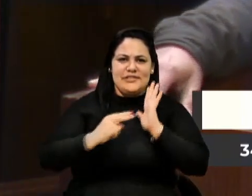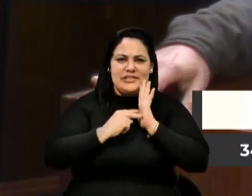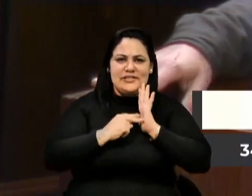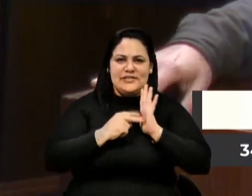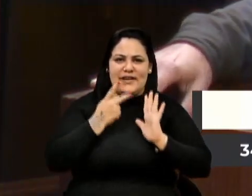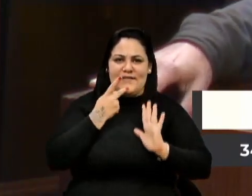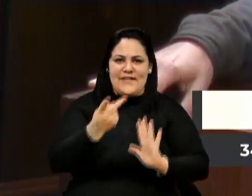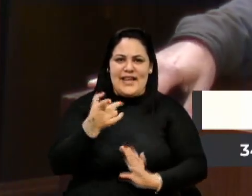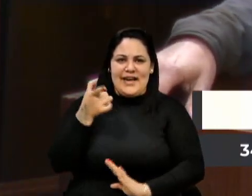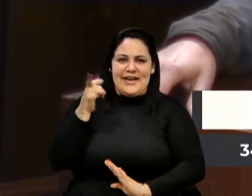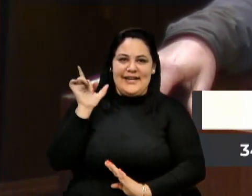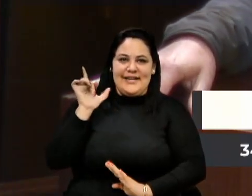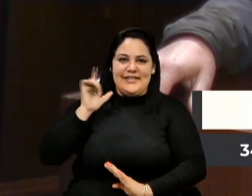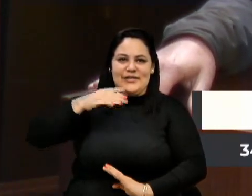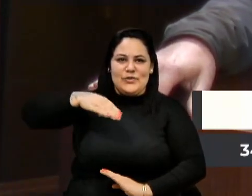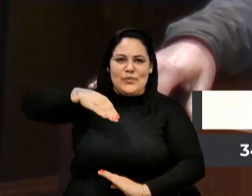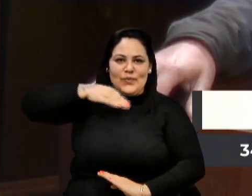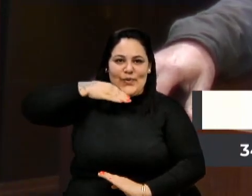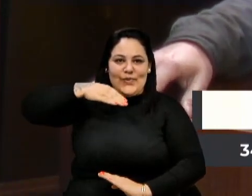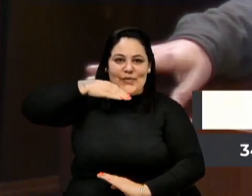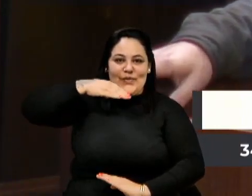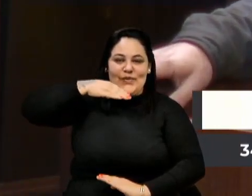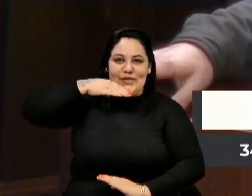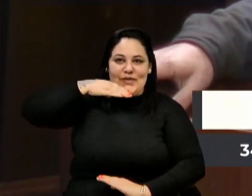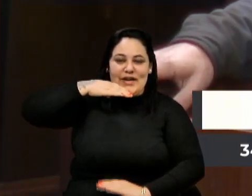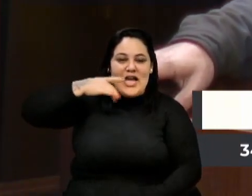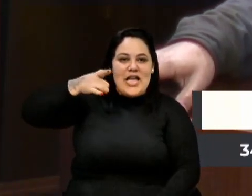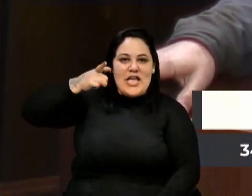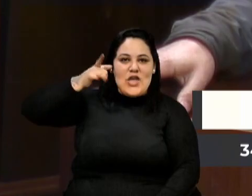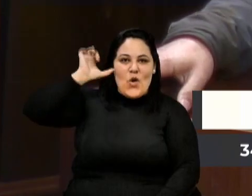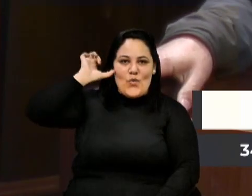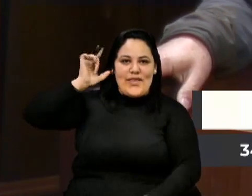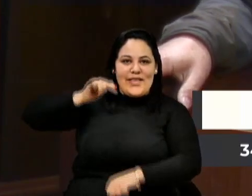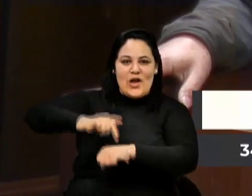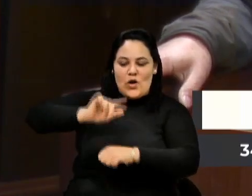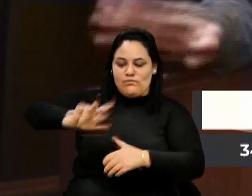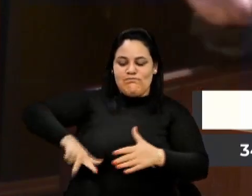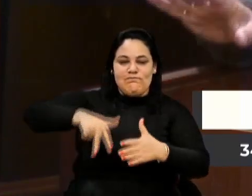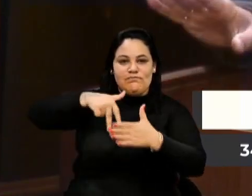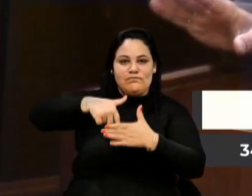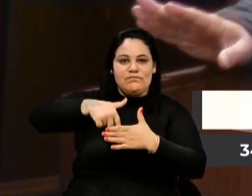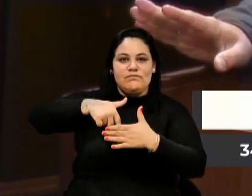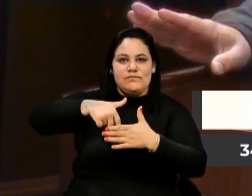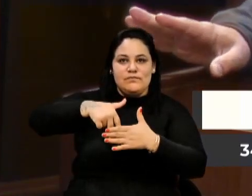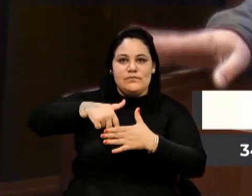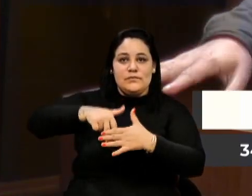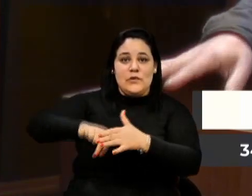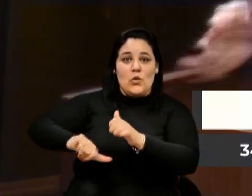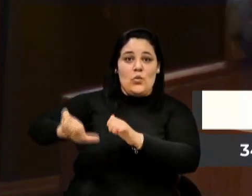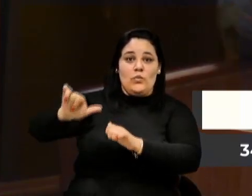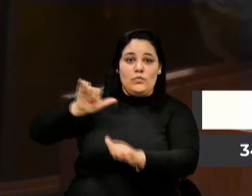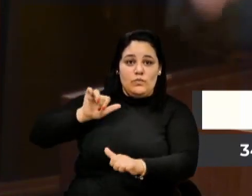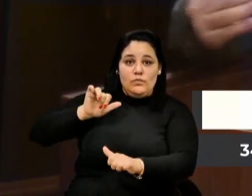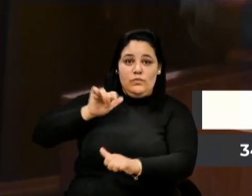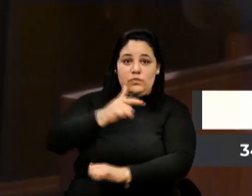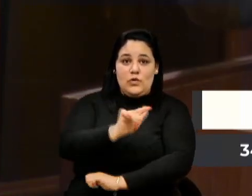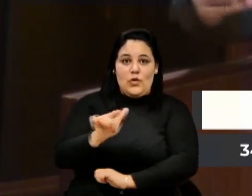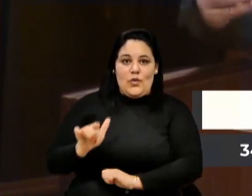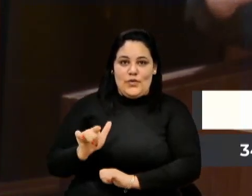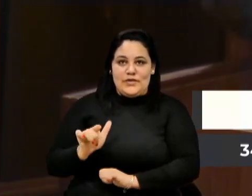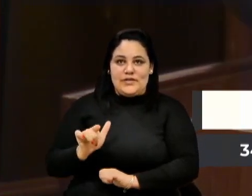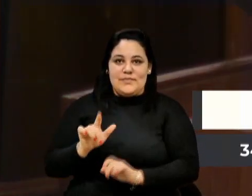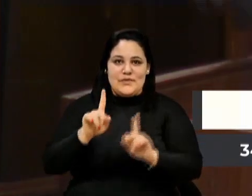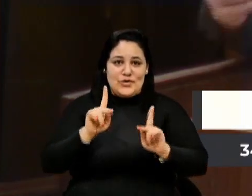vereador Bortola, e ontem, quando eu me manifestei aqui, ao contrário de outras pessoas aqui na Câmara, eu assumo,